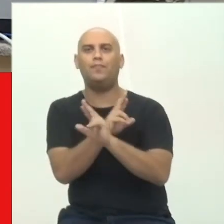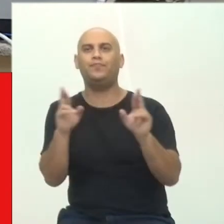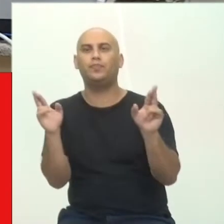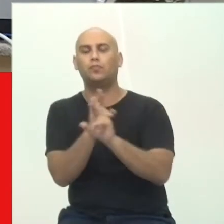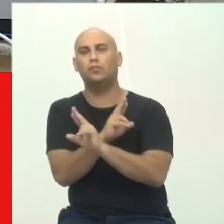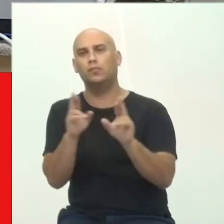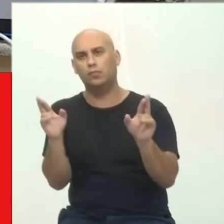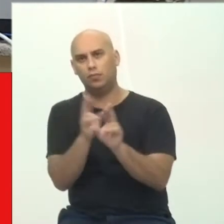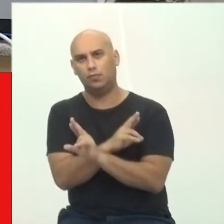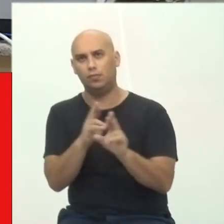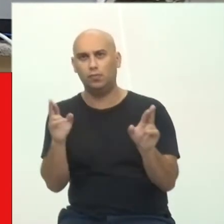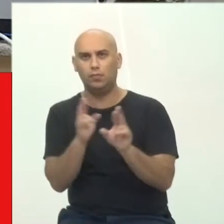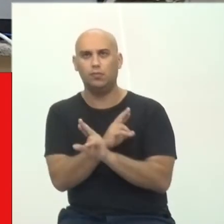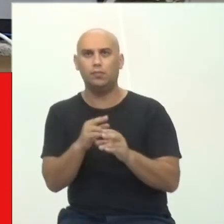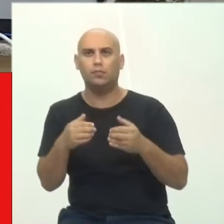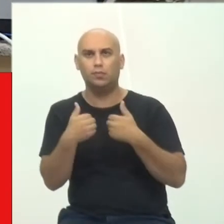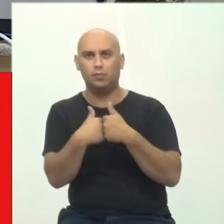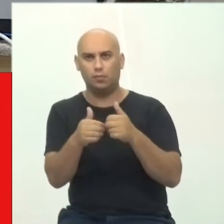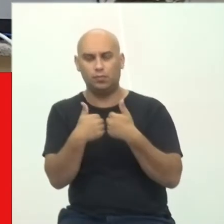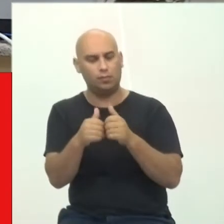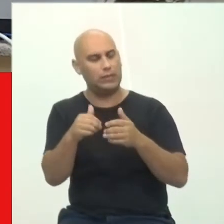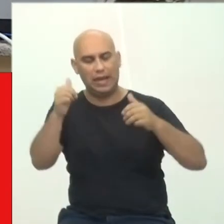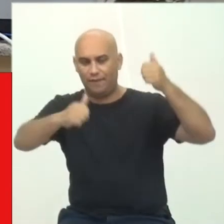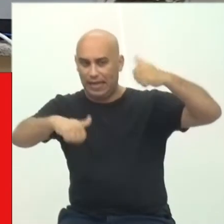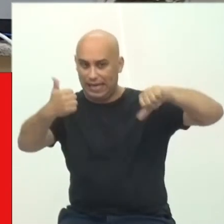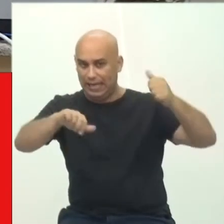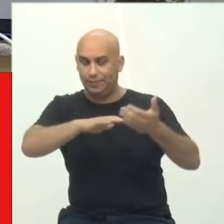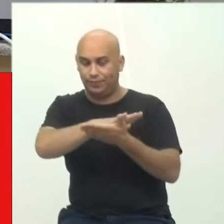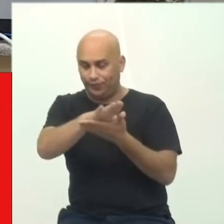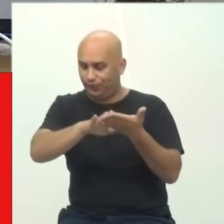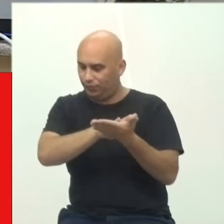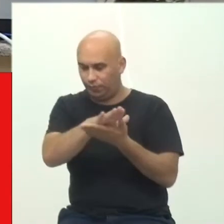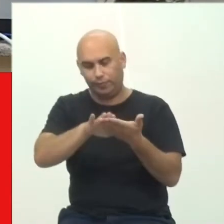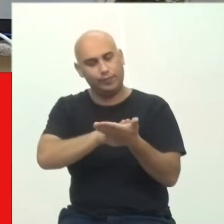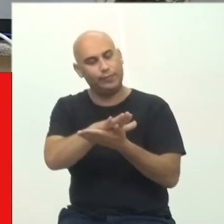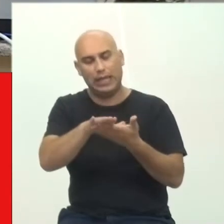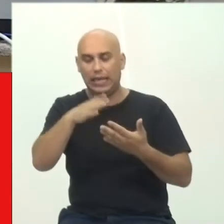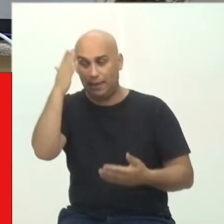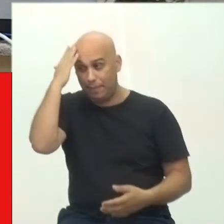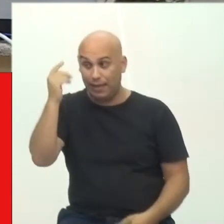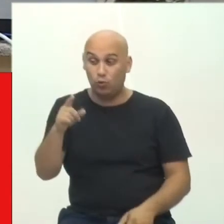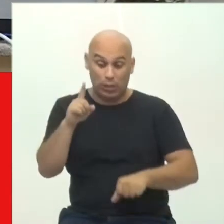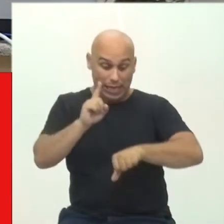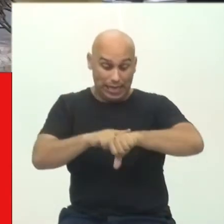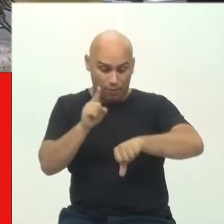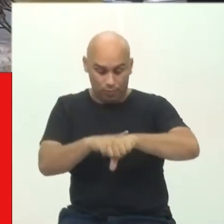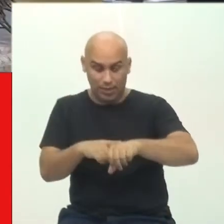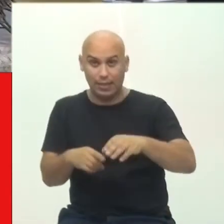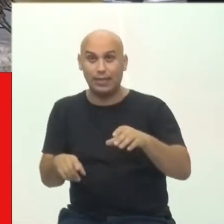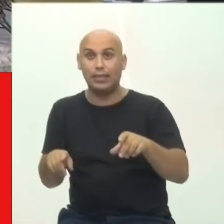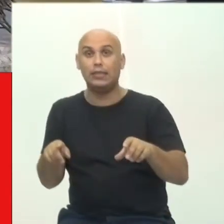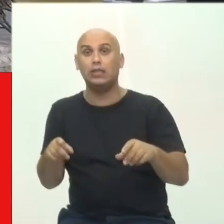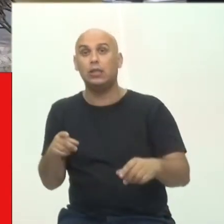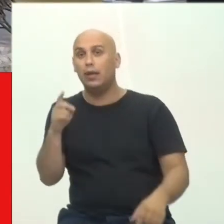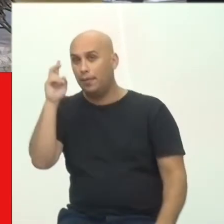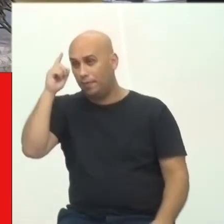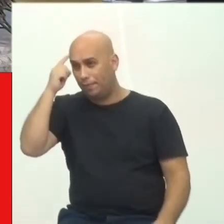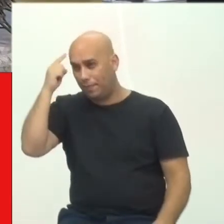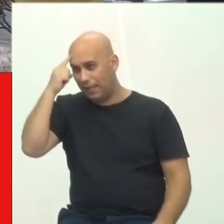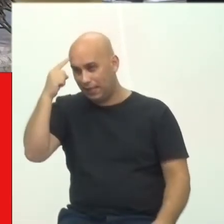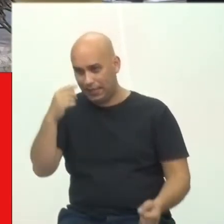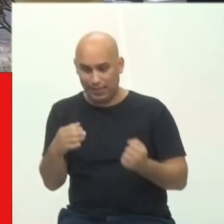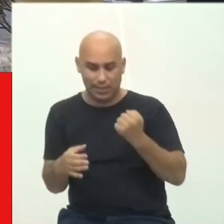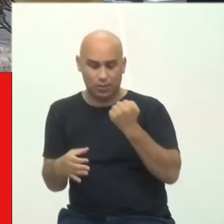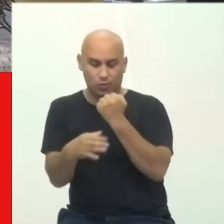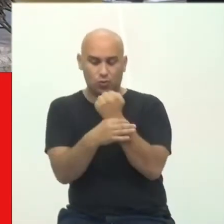tempo do ônibus, não foi avaliado nesse sentido, foi em pensar na segurança do